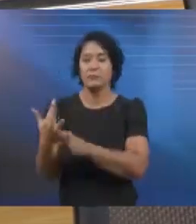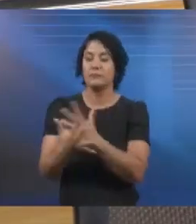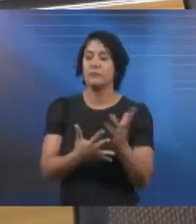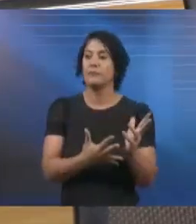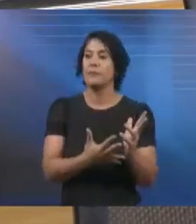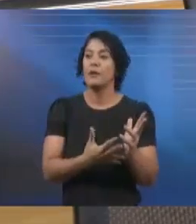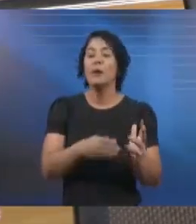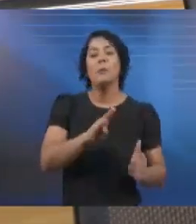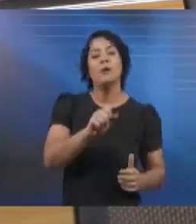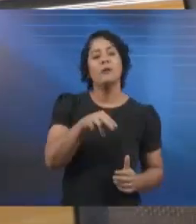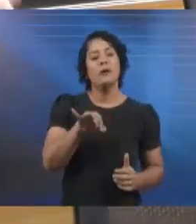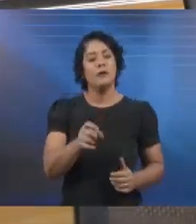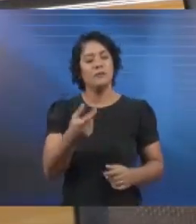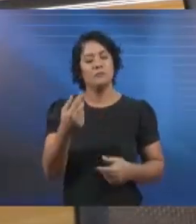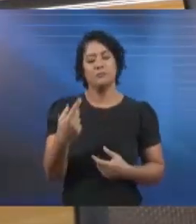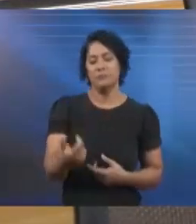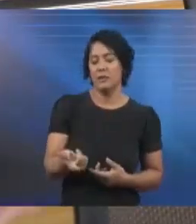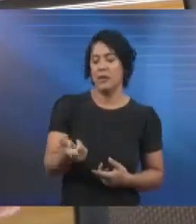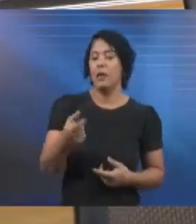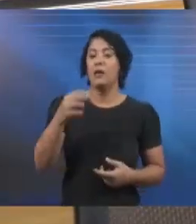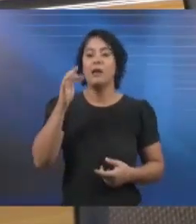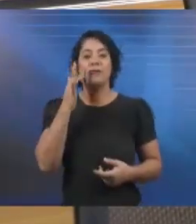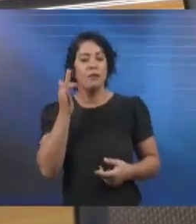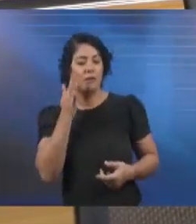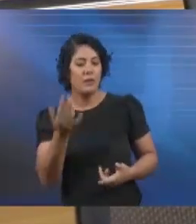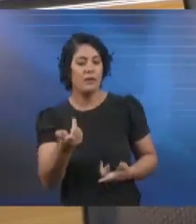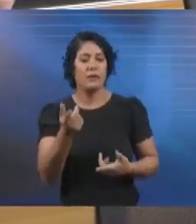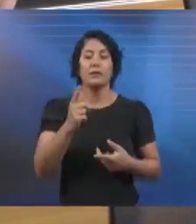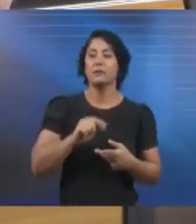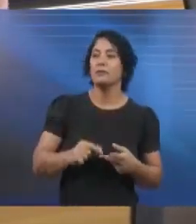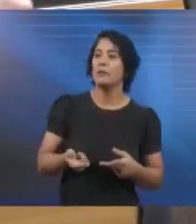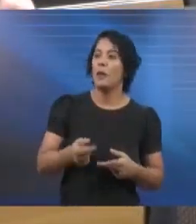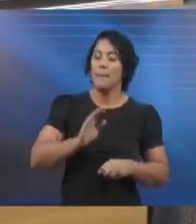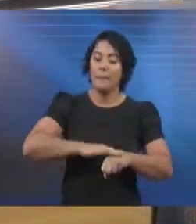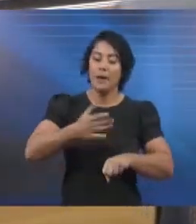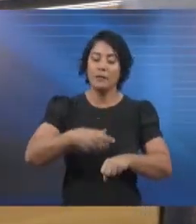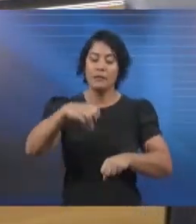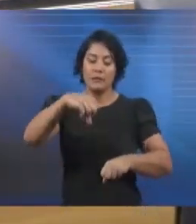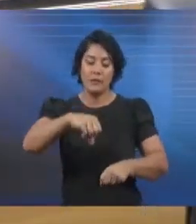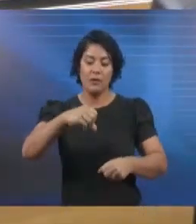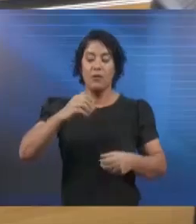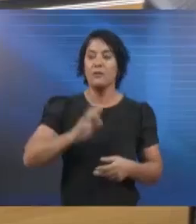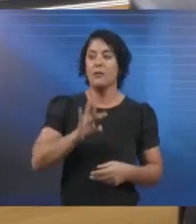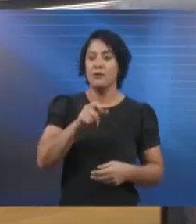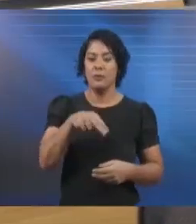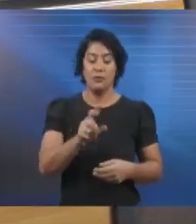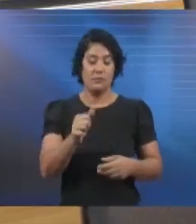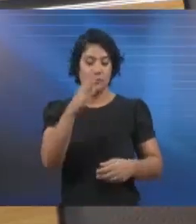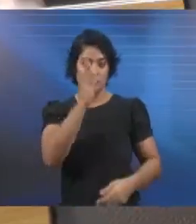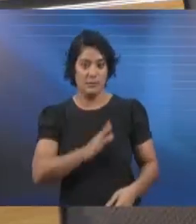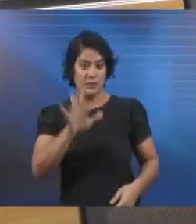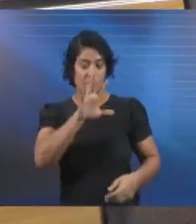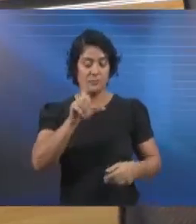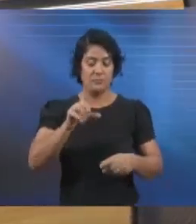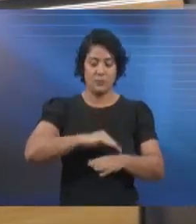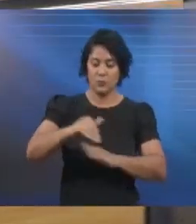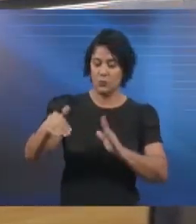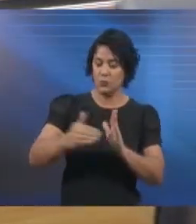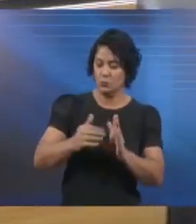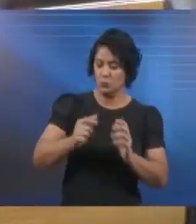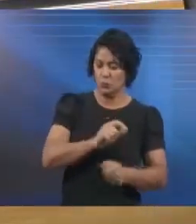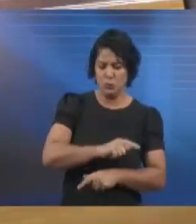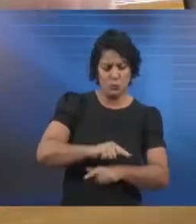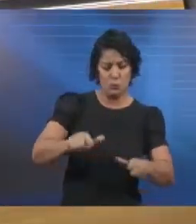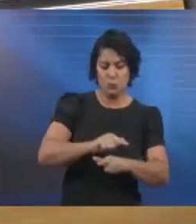balneo Camburiu foi feito prad Iracema e Fortaleza foi feito são mais de nove engordas feitas no Brasil todo em nenhum desses